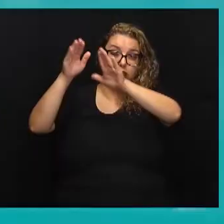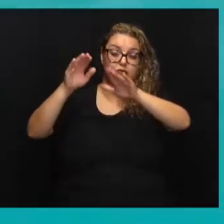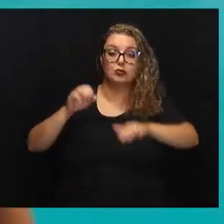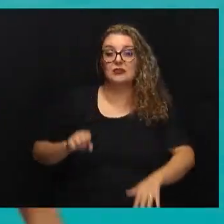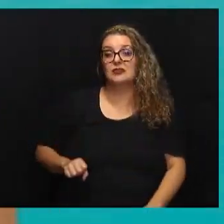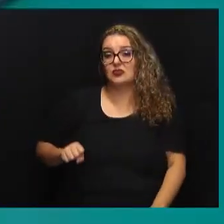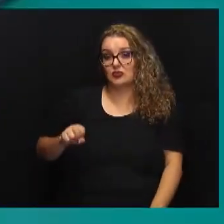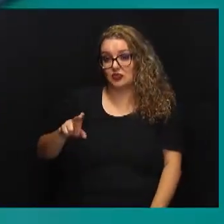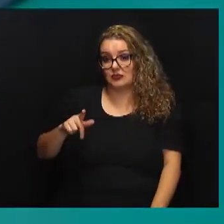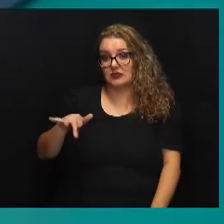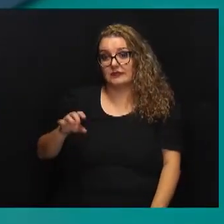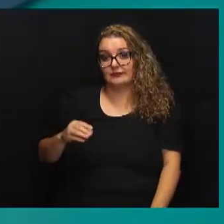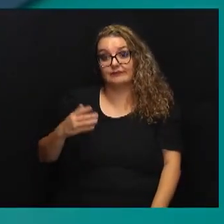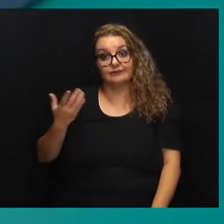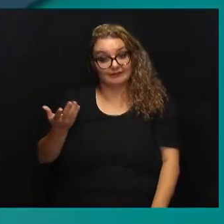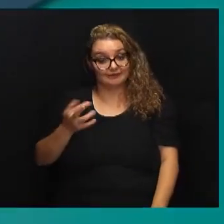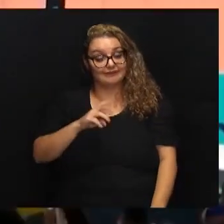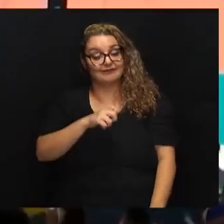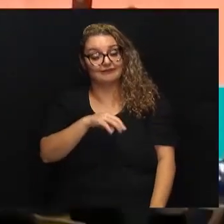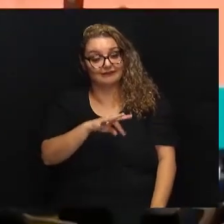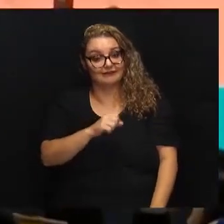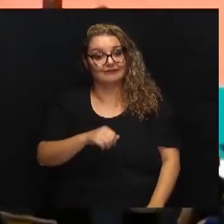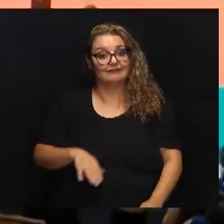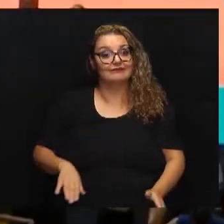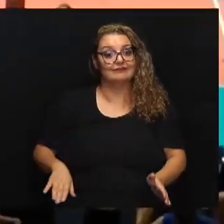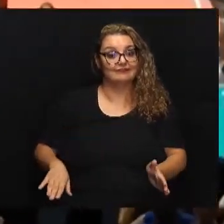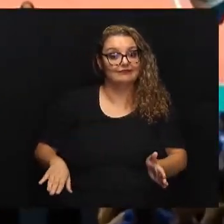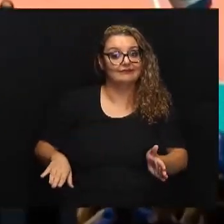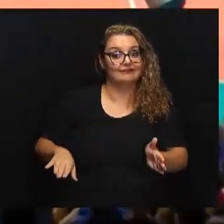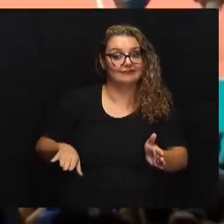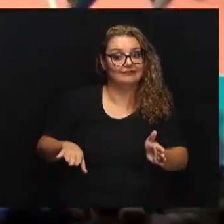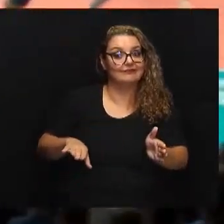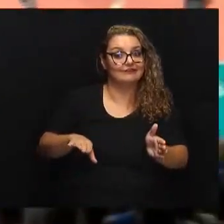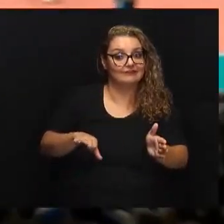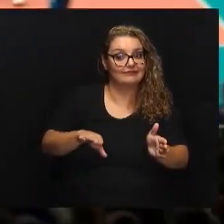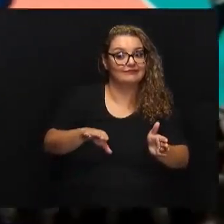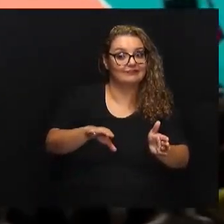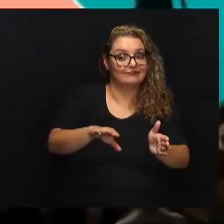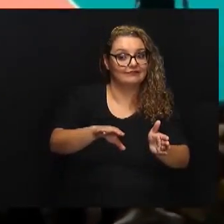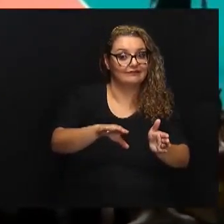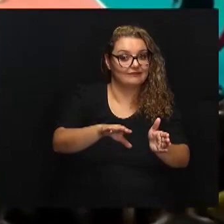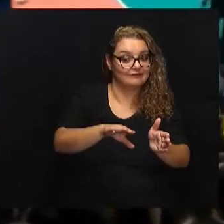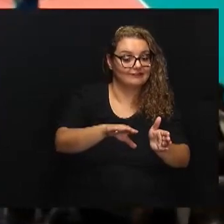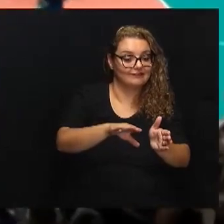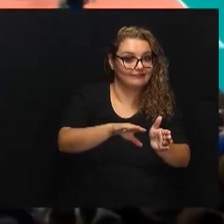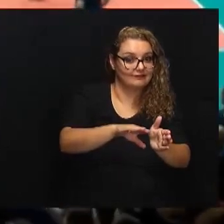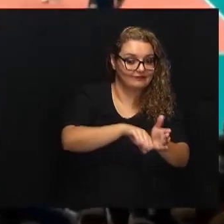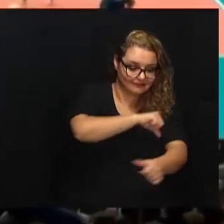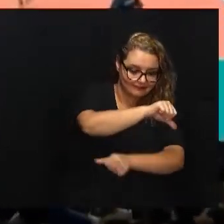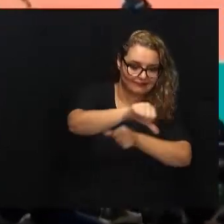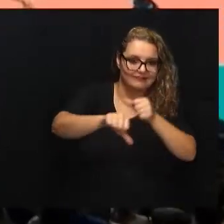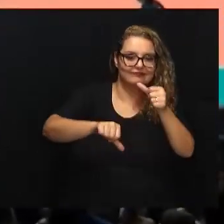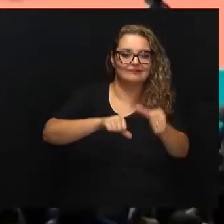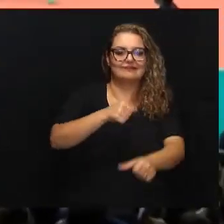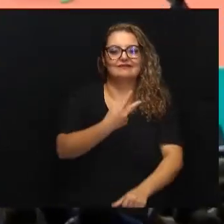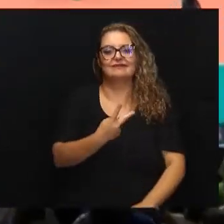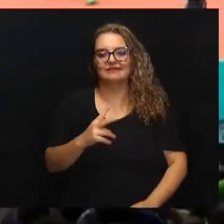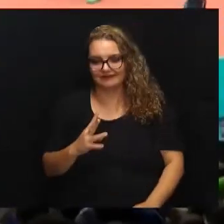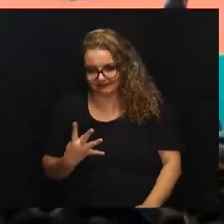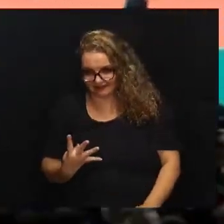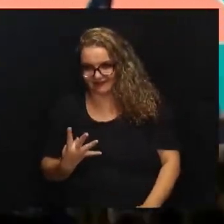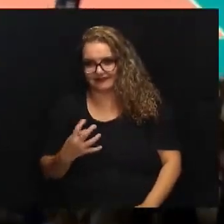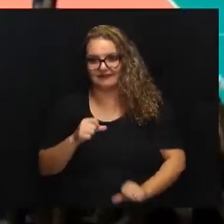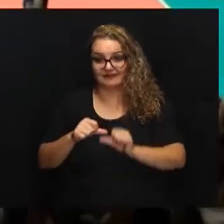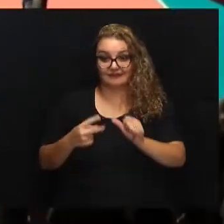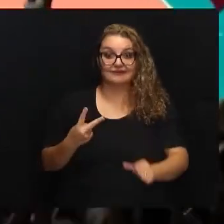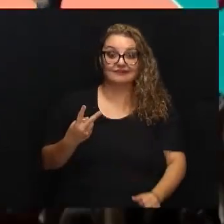com isso, Renata foi chegando, se aproximou, virou, fez